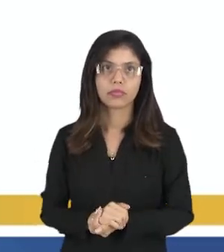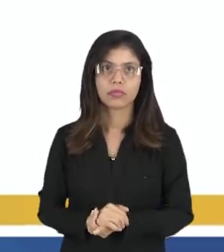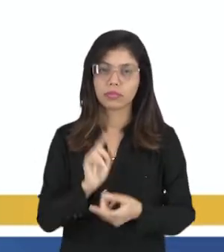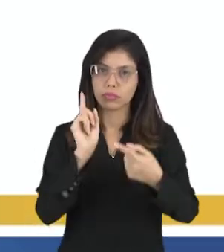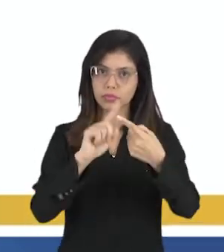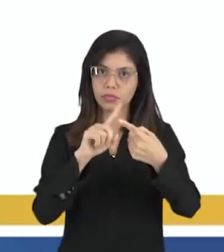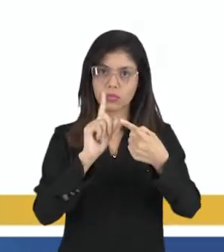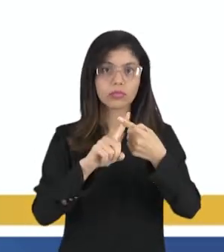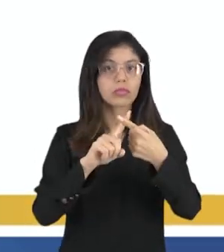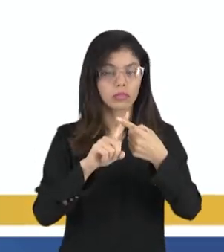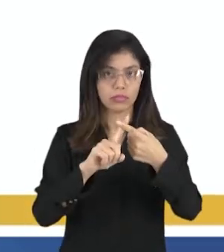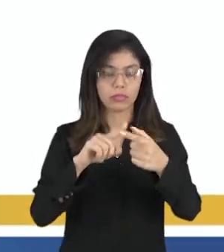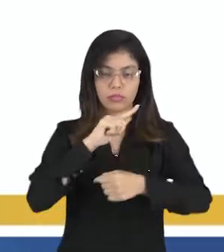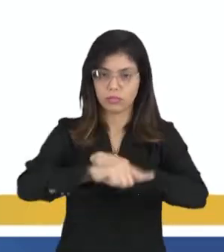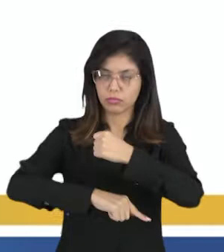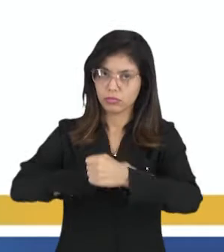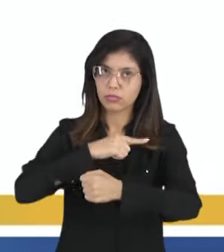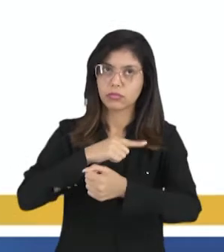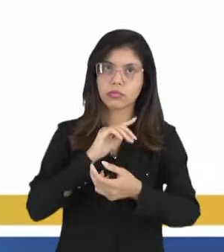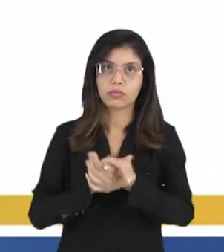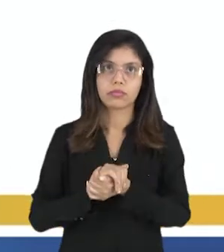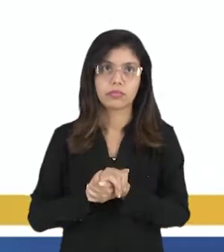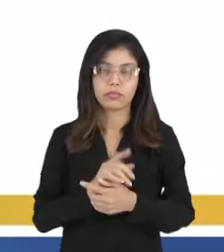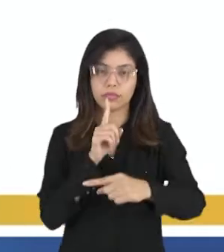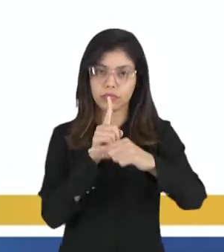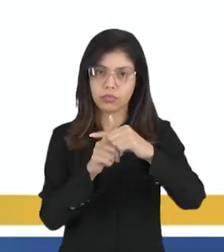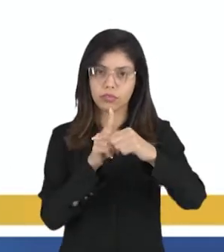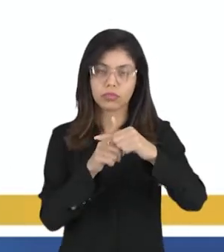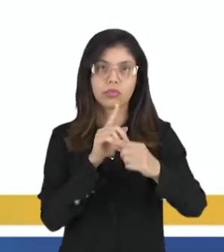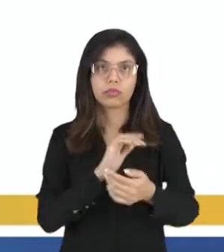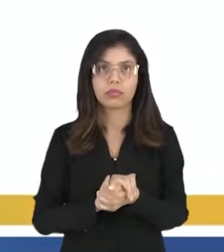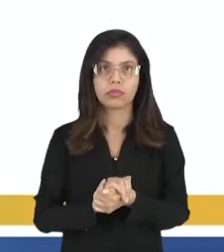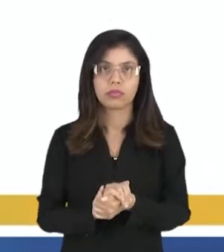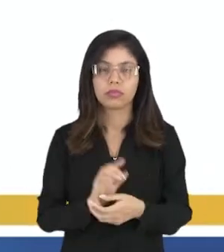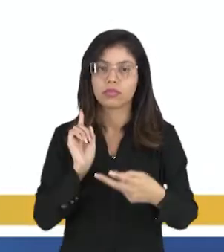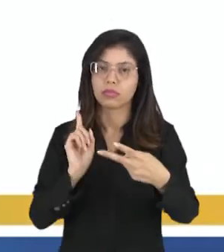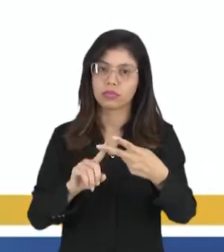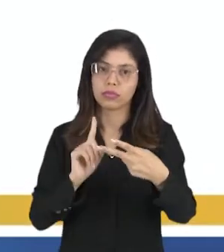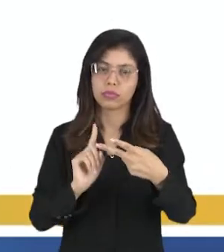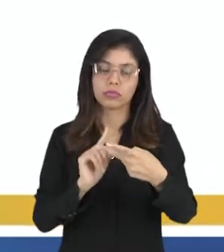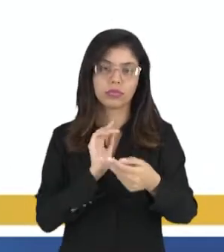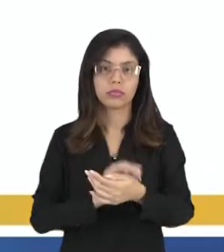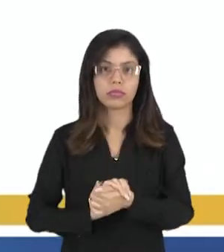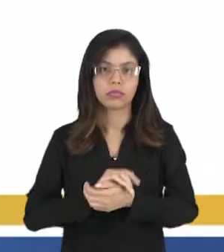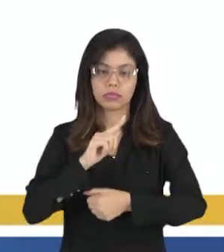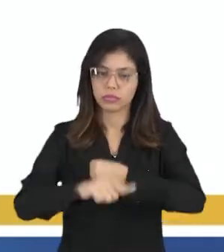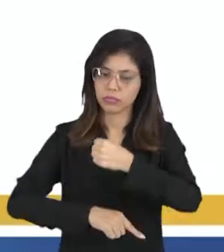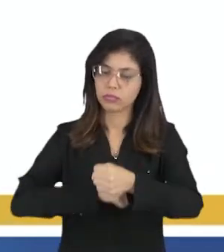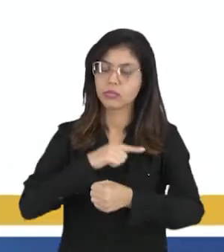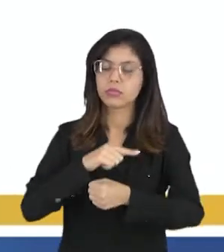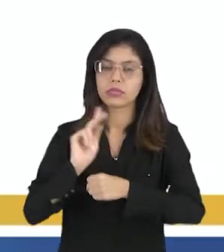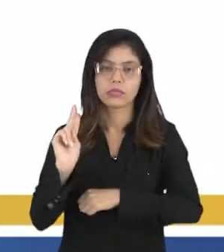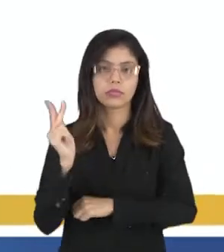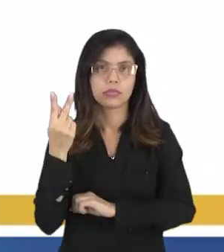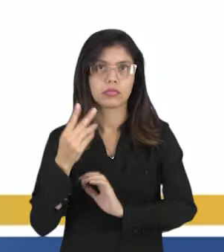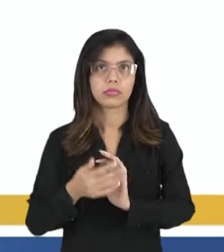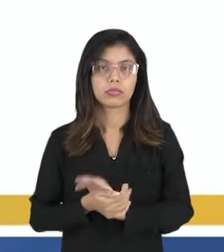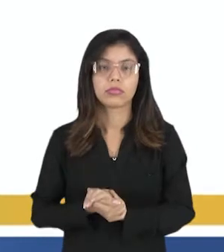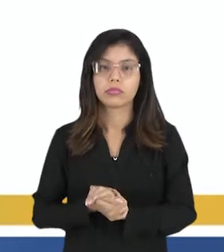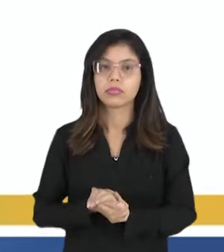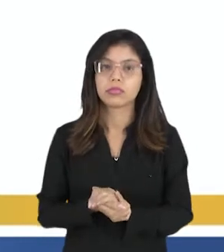tenho um átomo de hidrogênio mais um átomo de hidrogênio e aqui eu